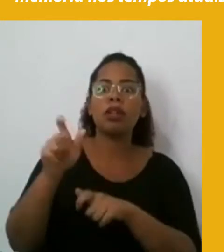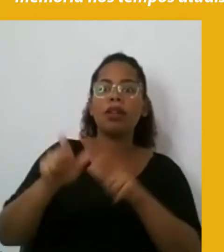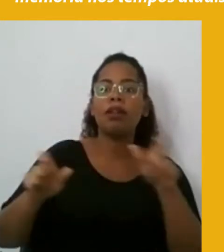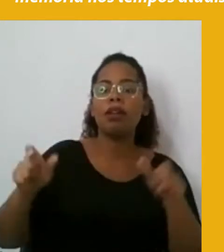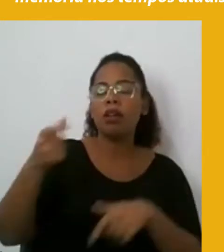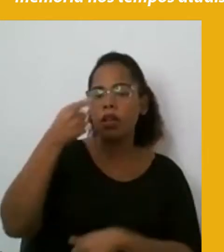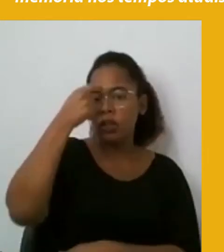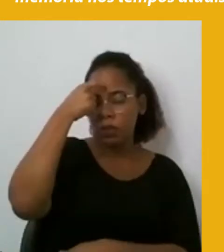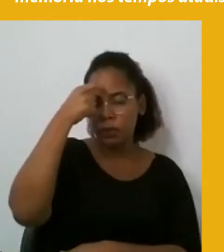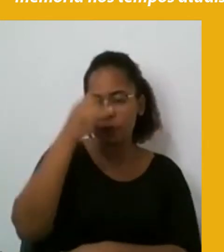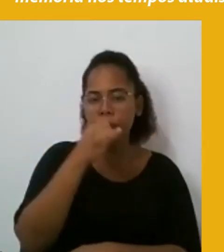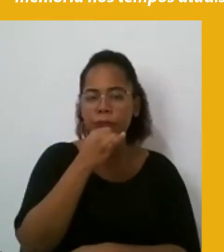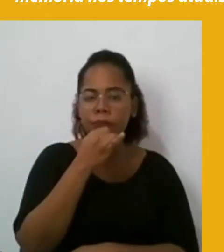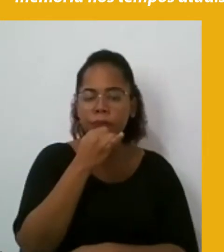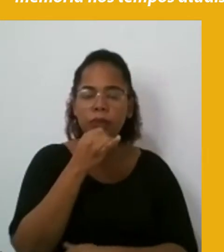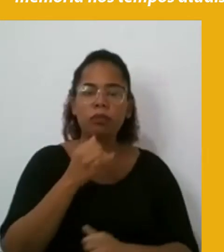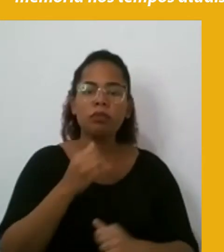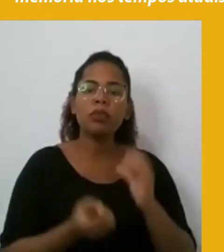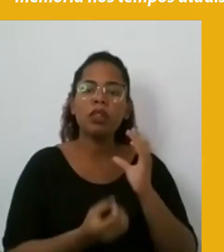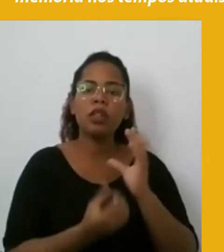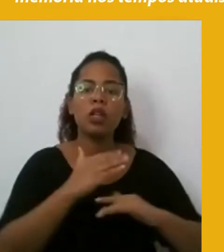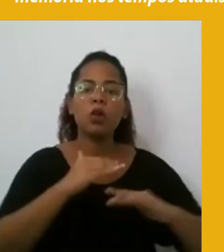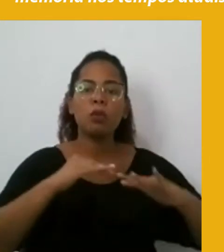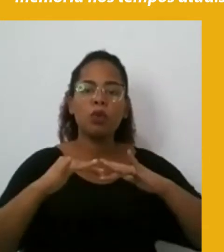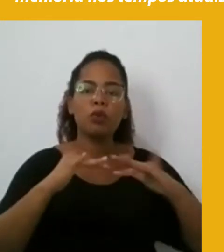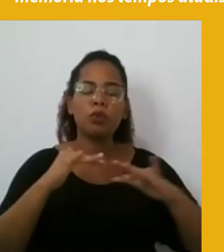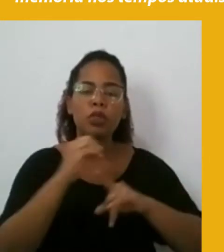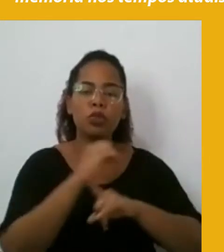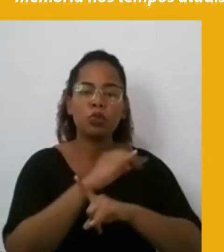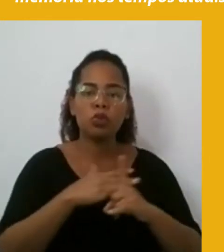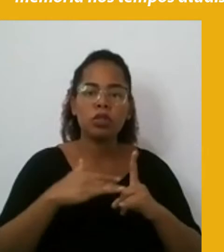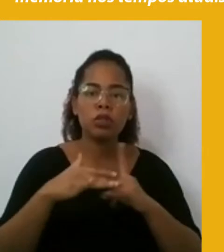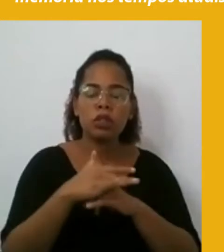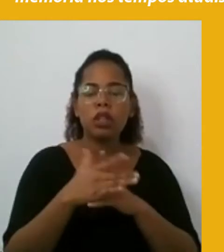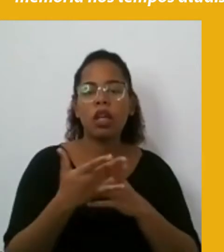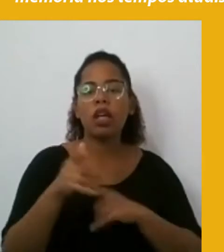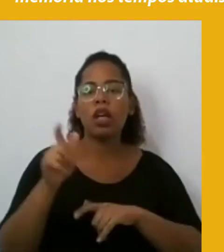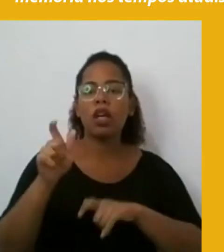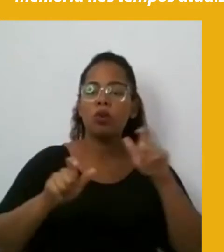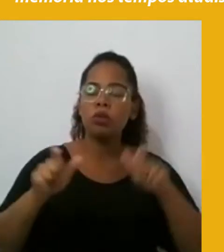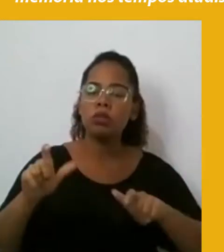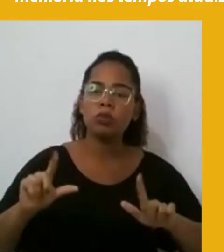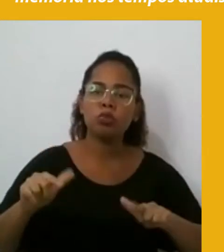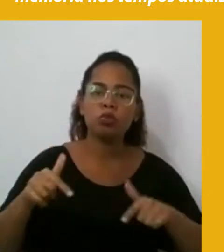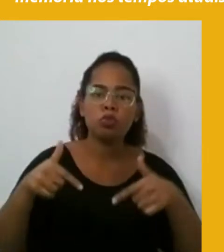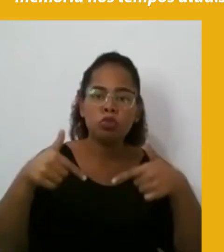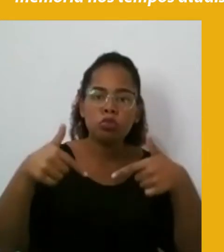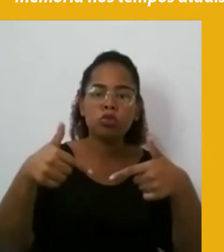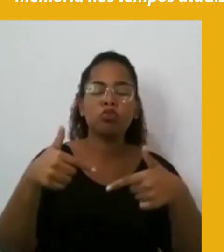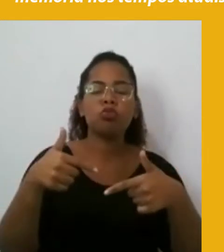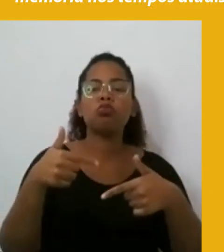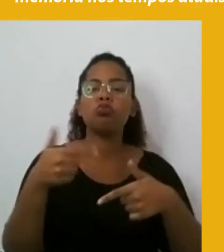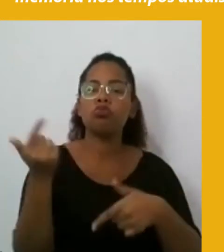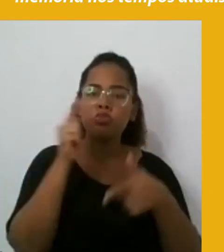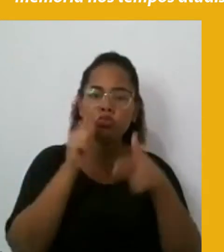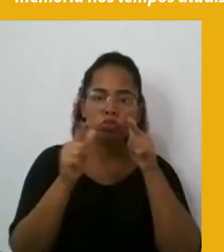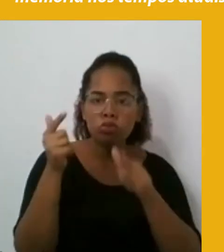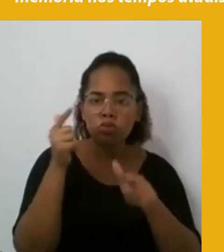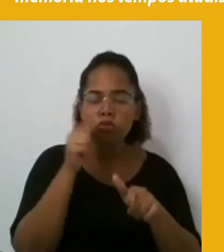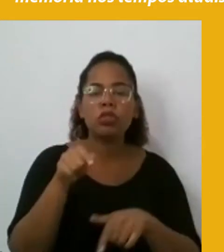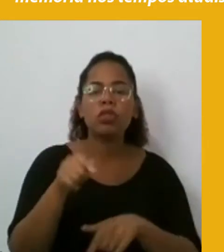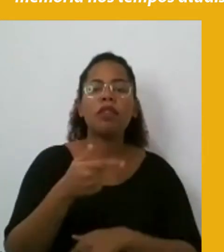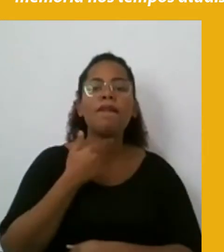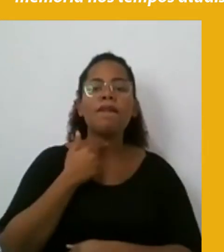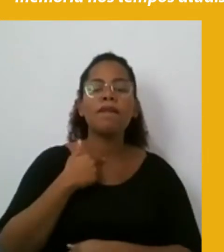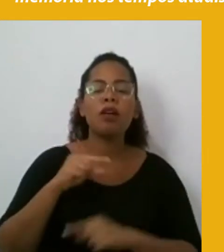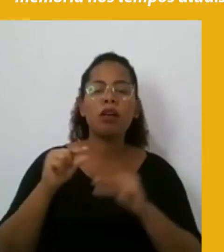se implanta, quando uma comunidade reivindica espaço, ocupa território, depois ela quer o quê? Ela quer serviços